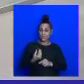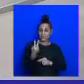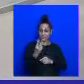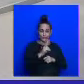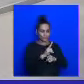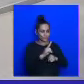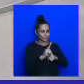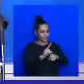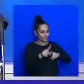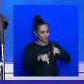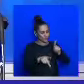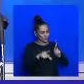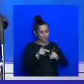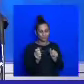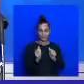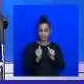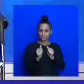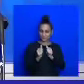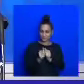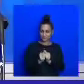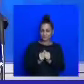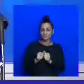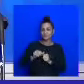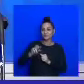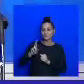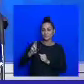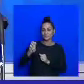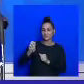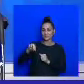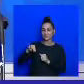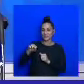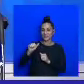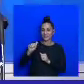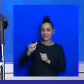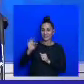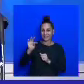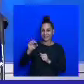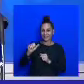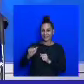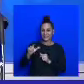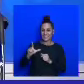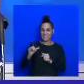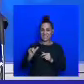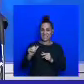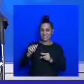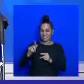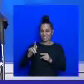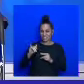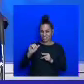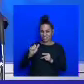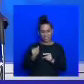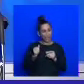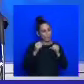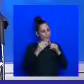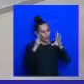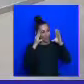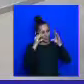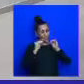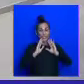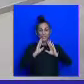presença de duas auditoras populares. Hoje aqui comigo, a Renata de Oliveira e a Lígia Gonçalves. Boa noite! Boa